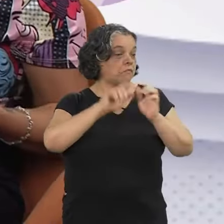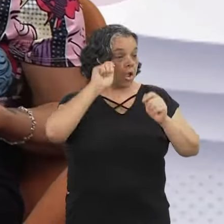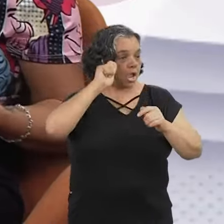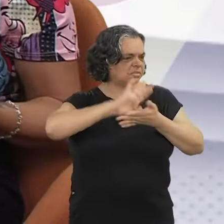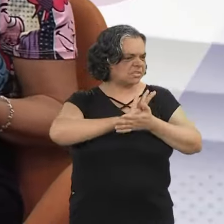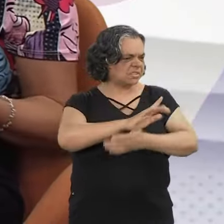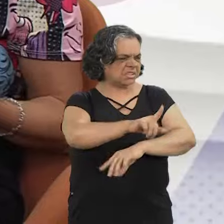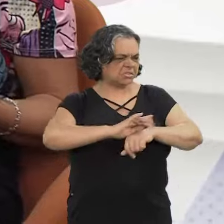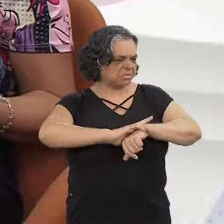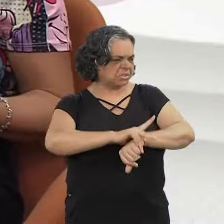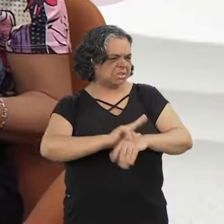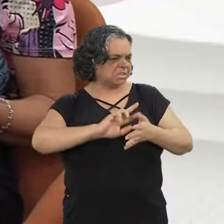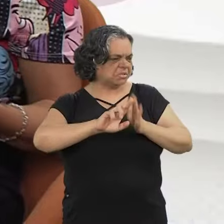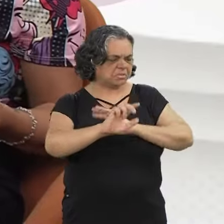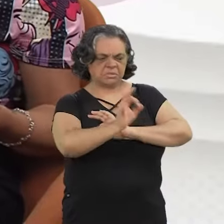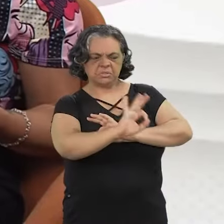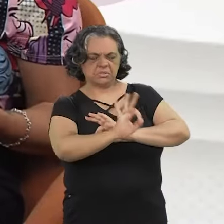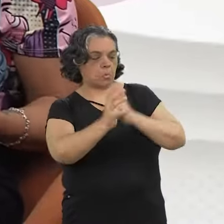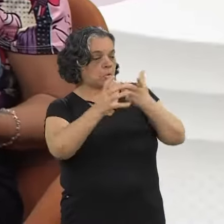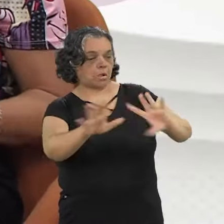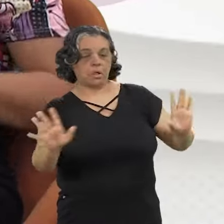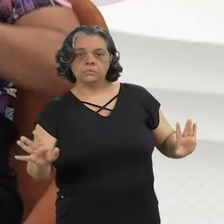programa foi racista foi